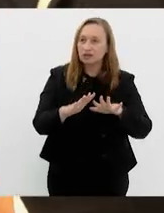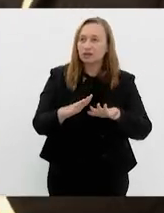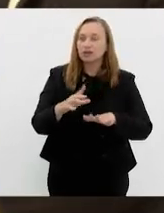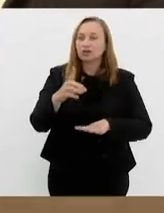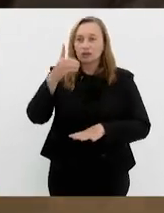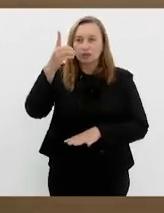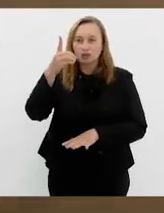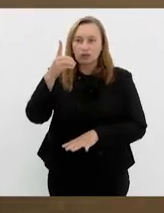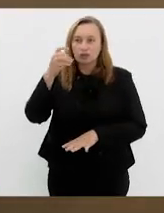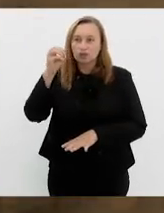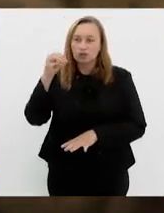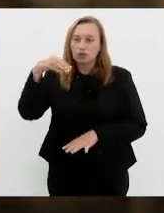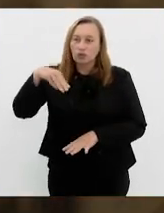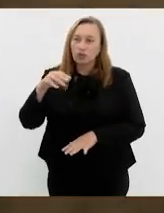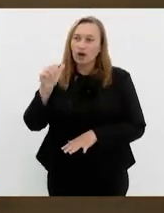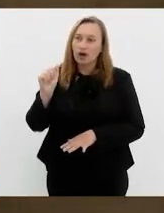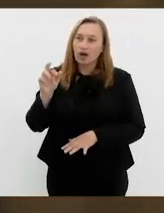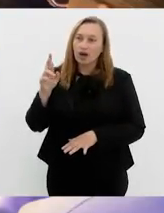deste